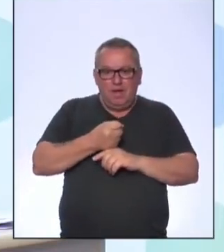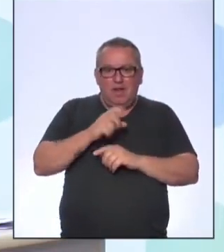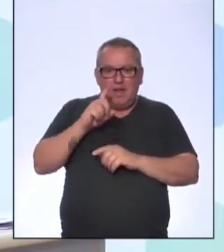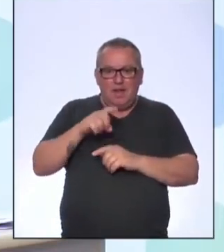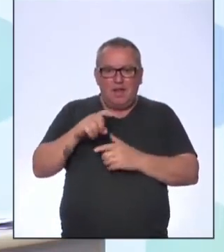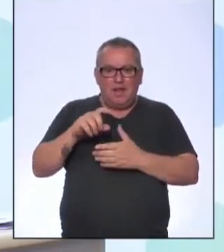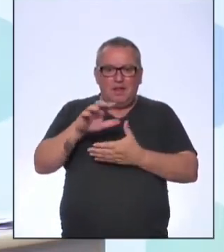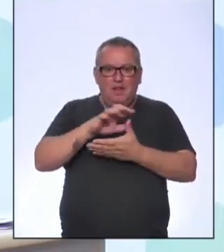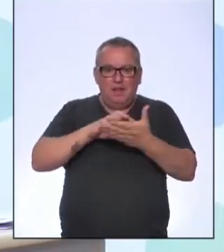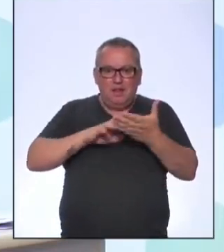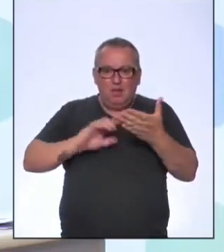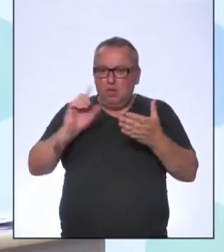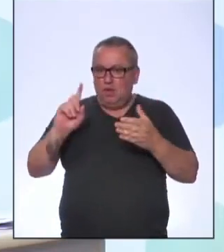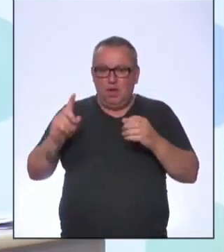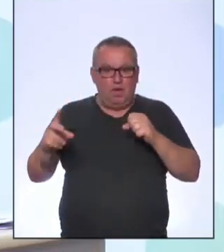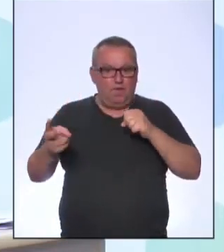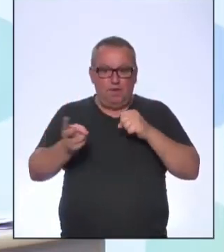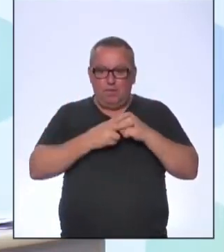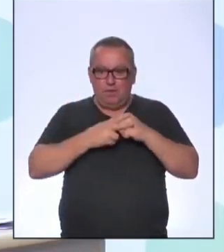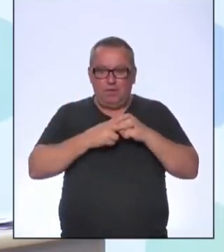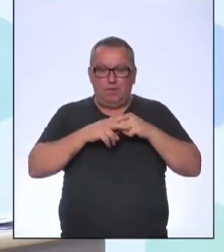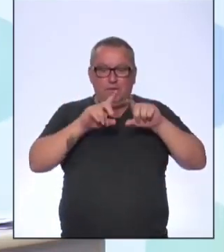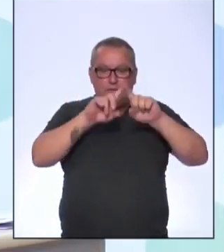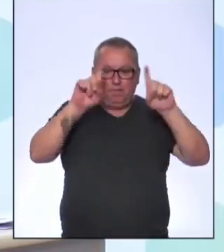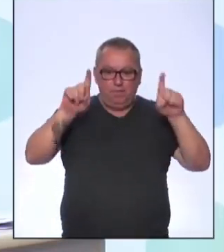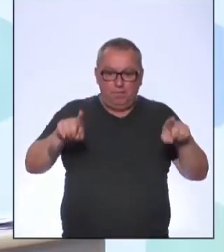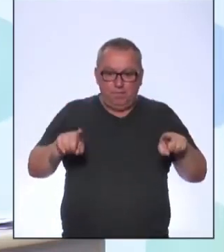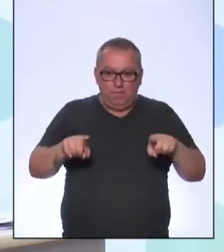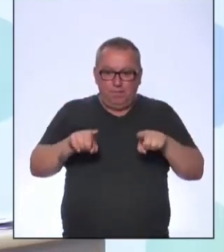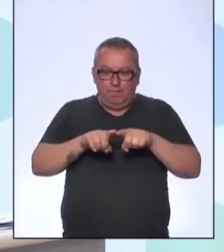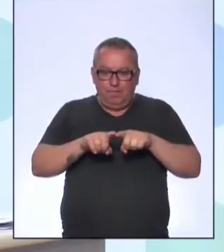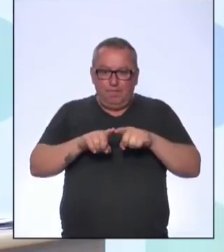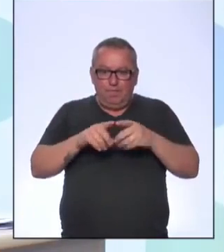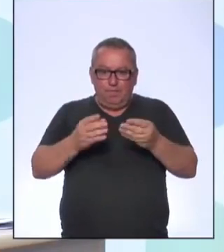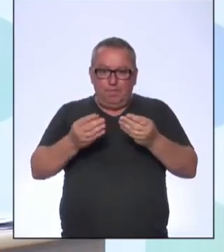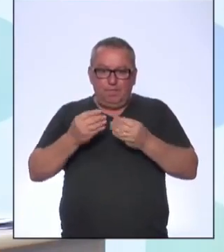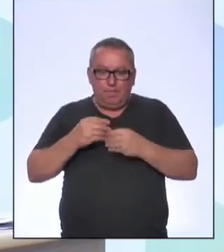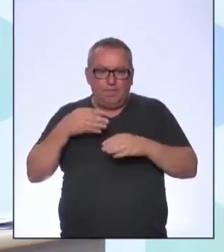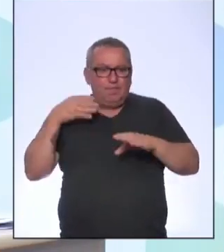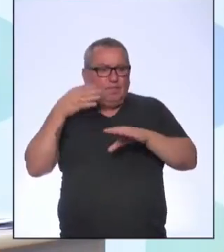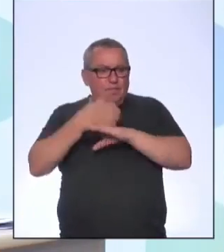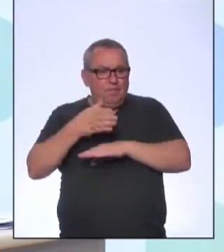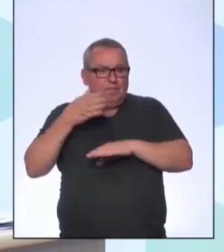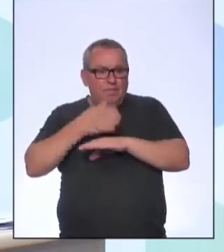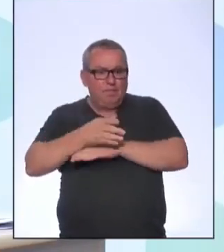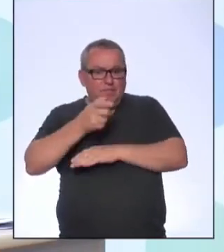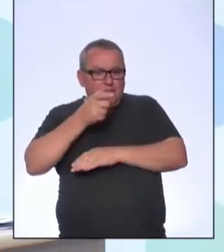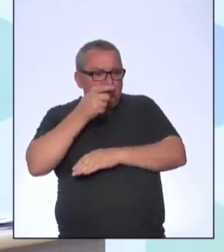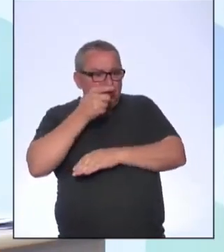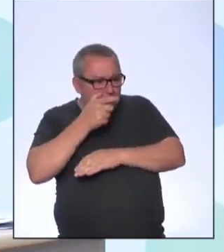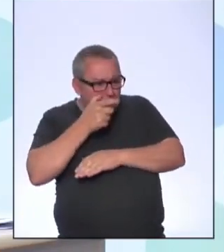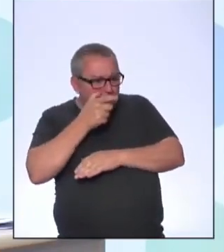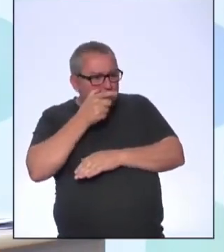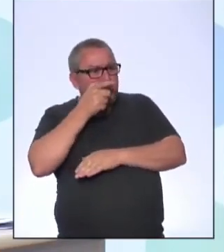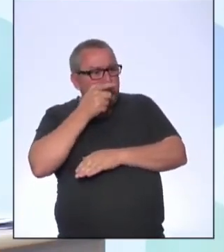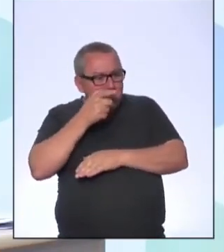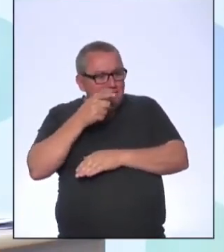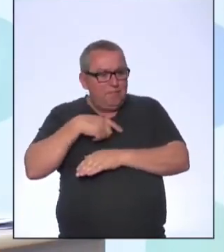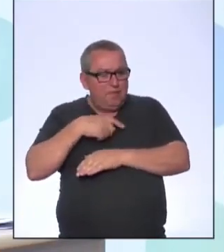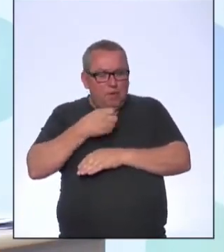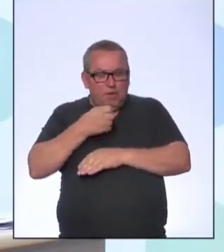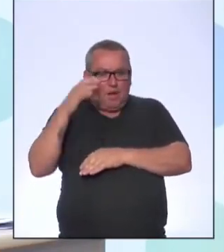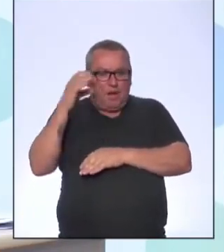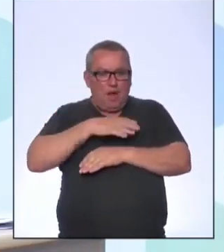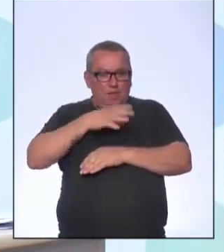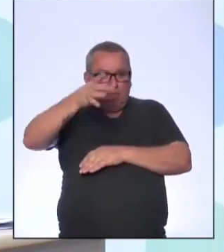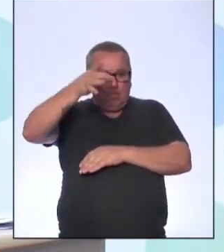textos não verbais, na verdade são imagens, né, que nos possibilitam acessar essas informações de forma quase que